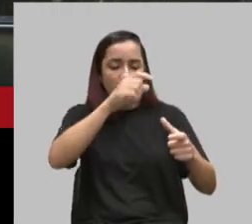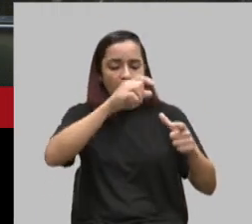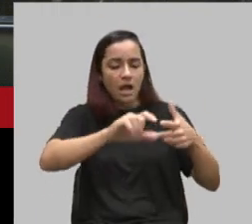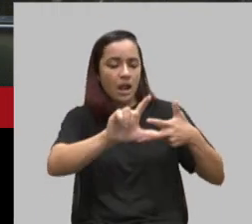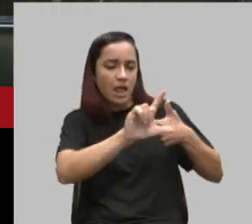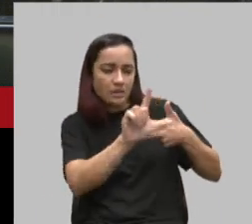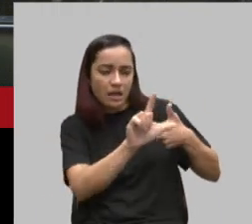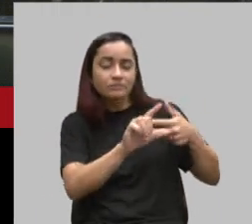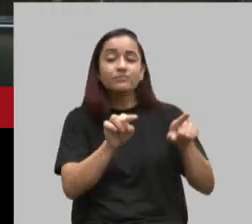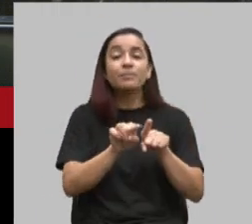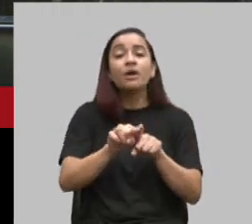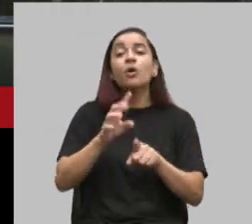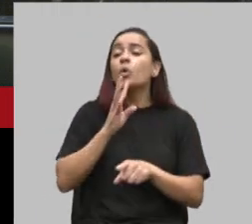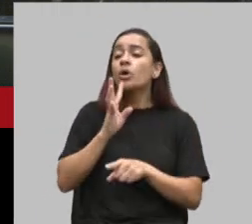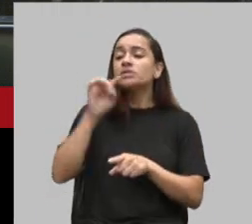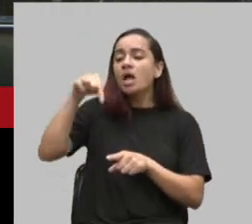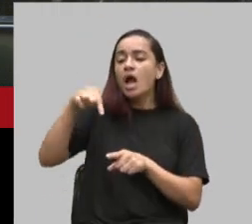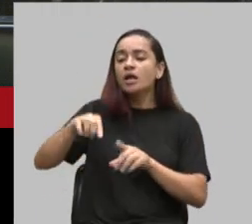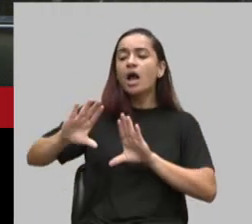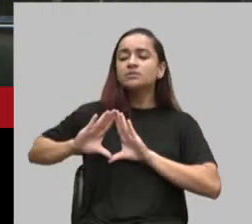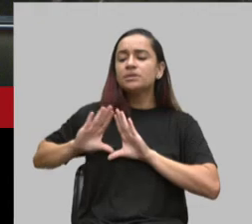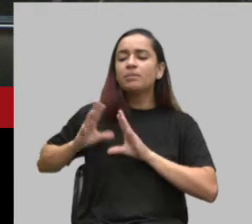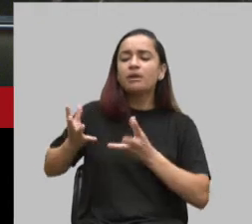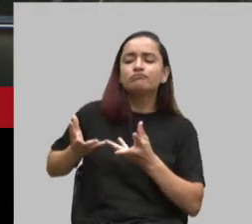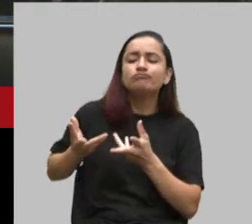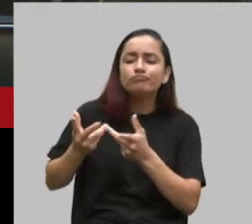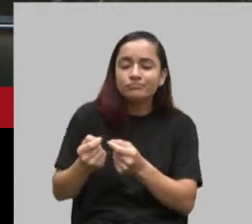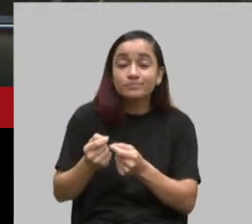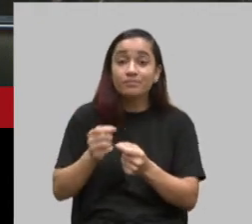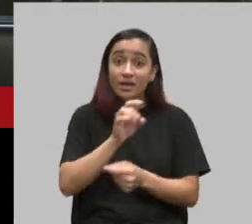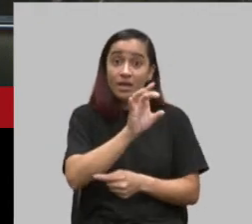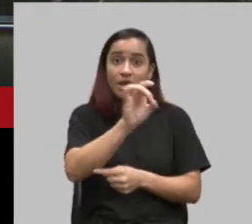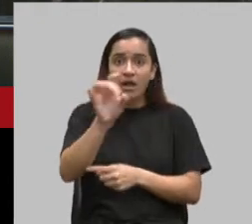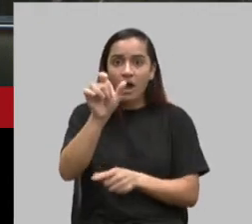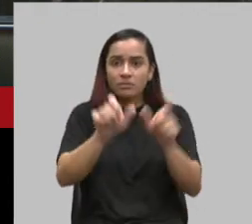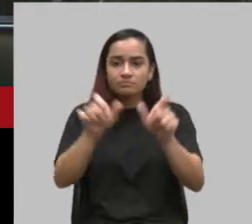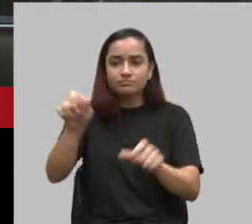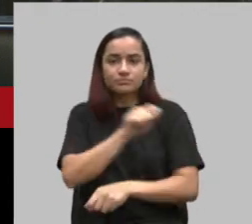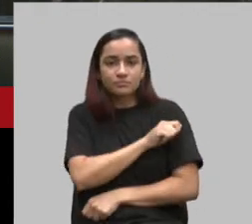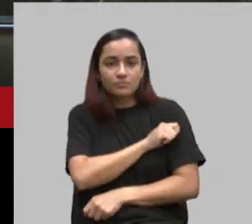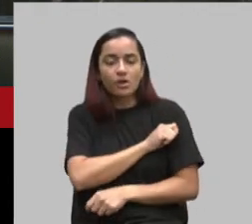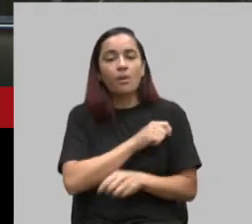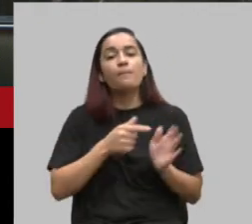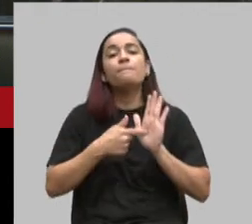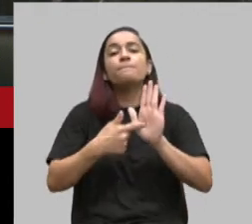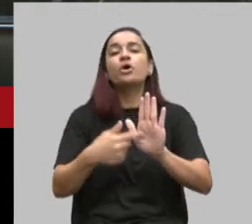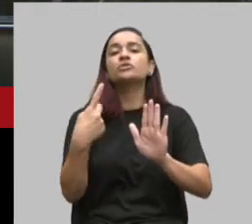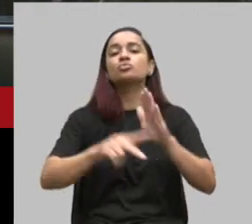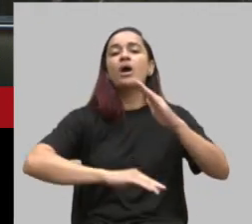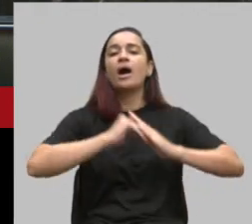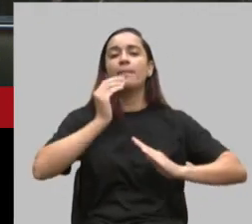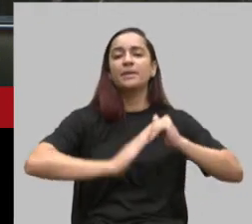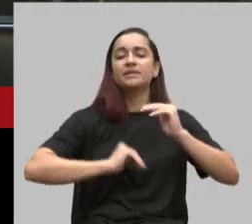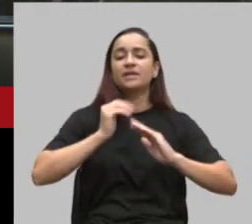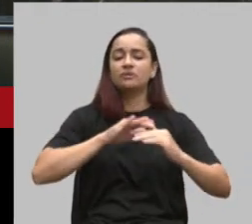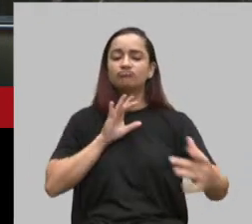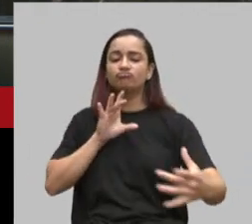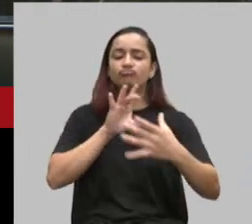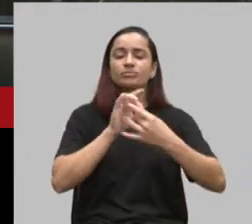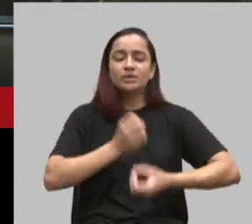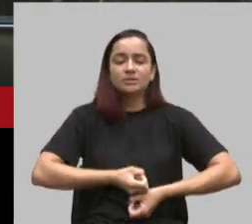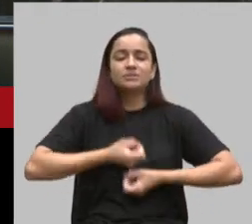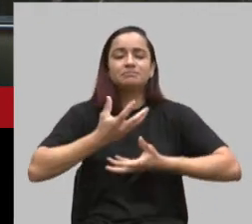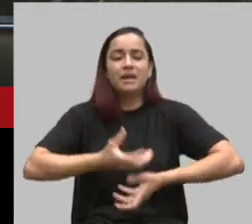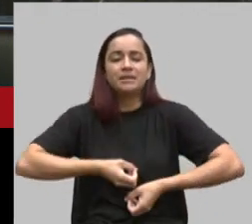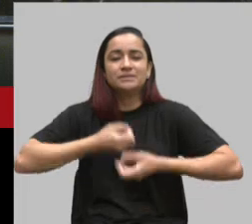Assembleia de cada participante exercita sua habilidade de argumentar e de se expressar em público